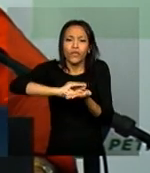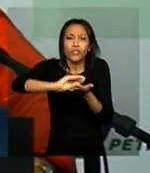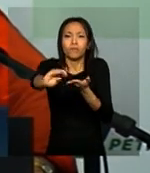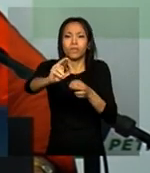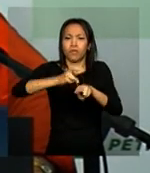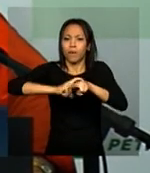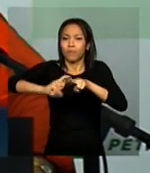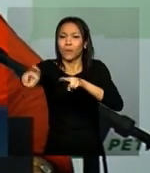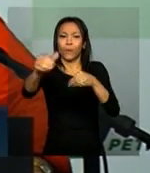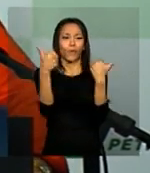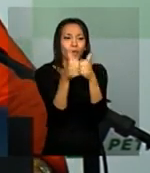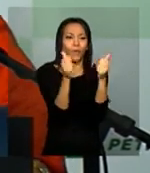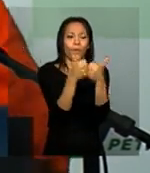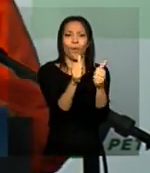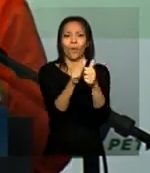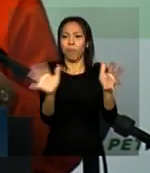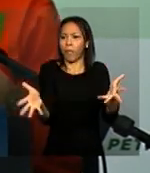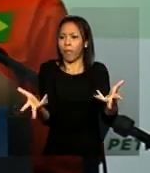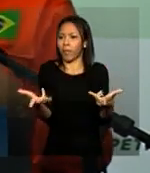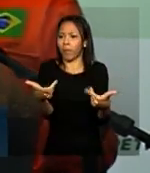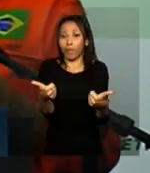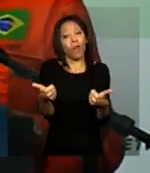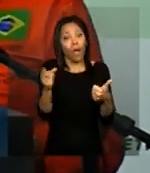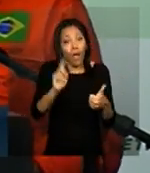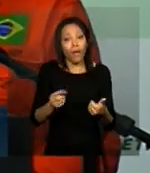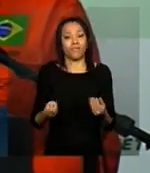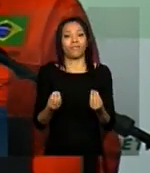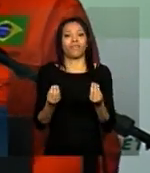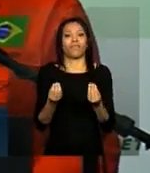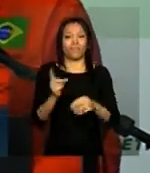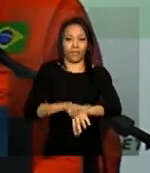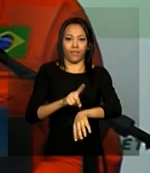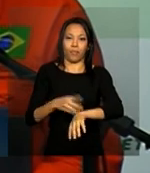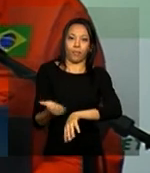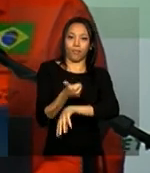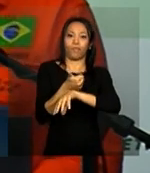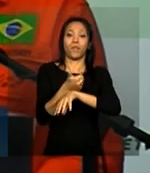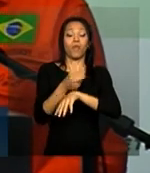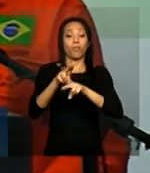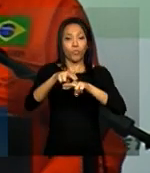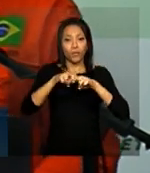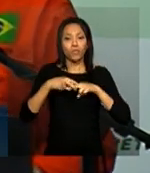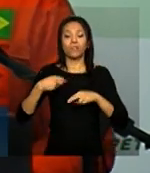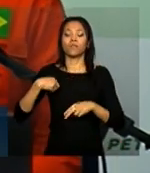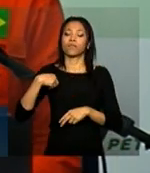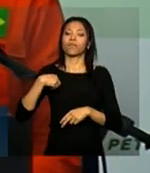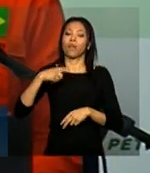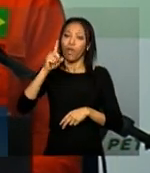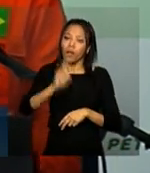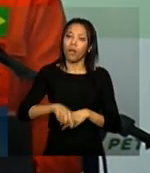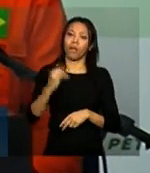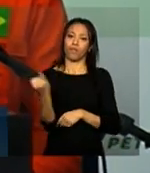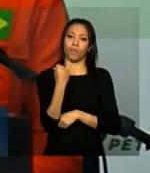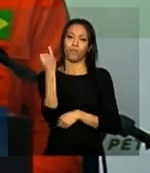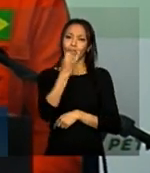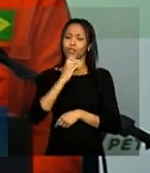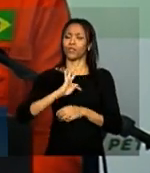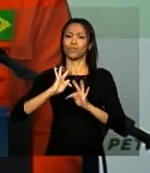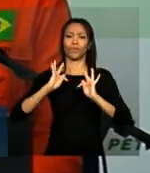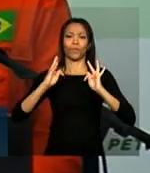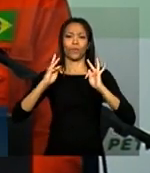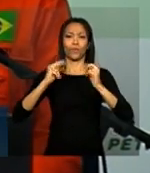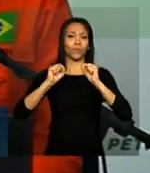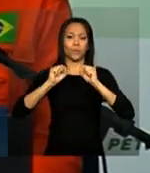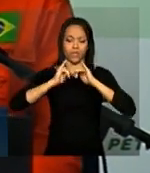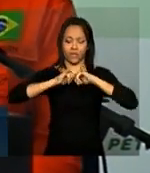é tempo para as pessoas. Por isso que eu considero muito importante todos esses anúncios que eu